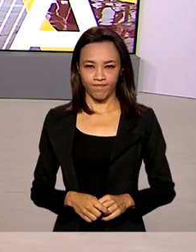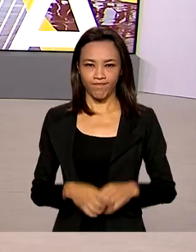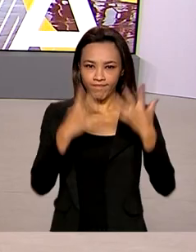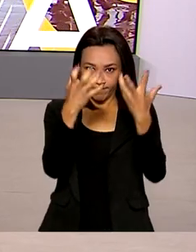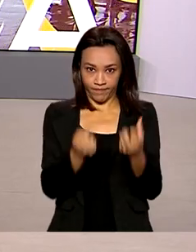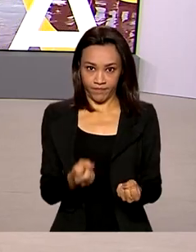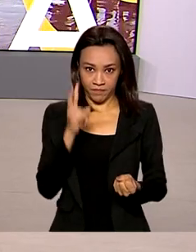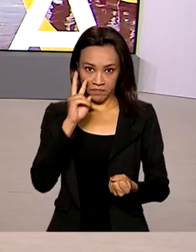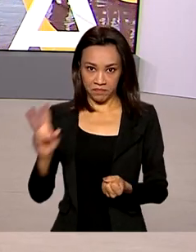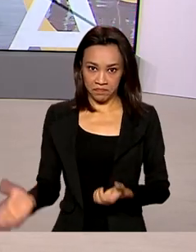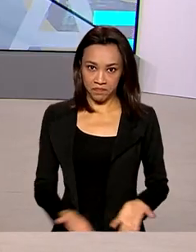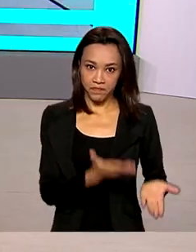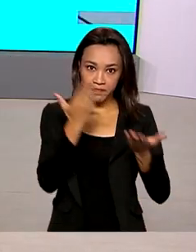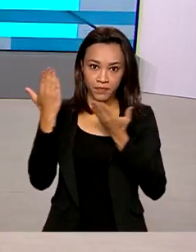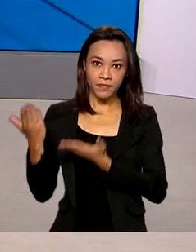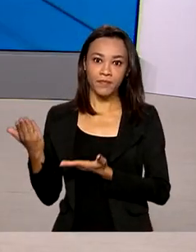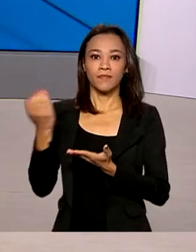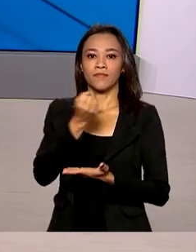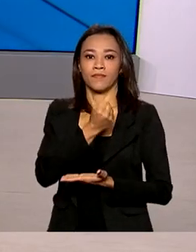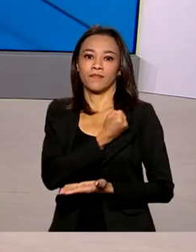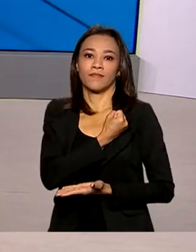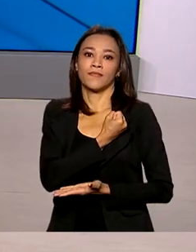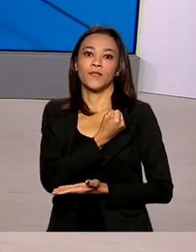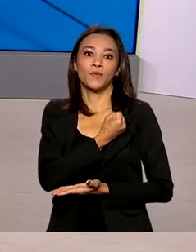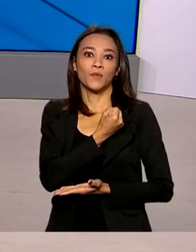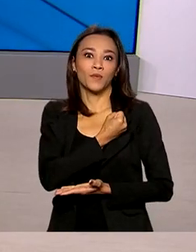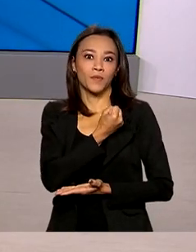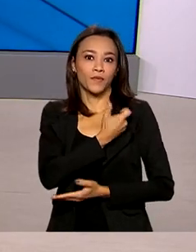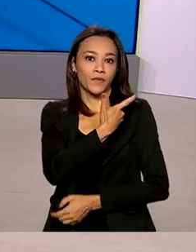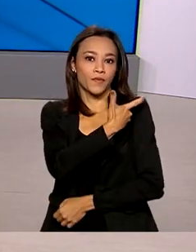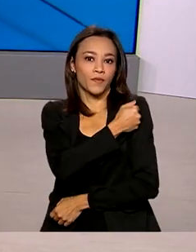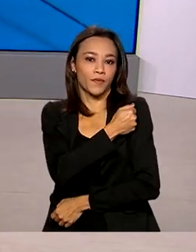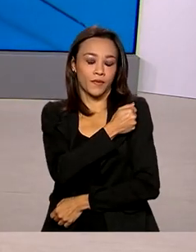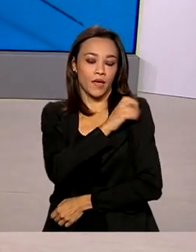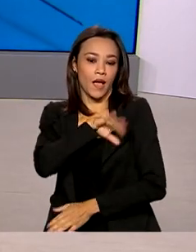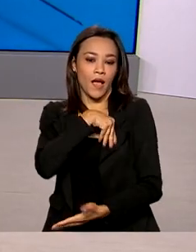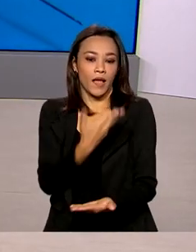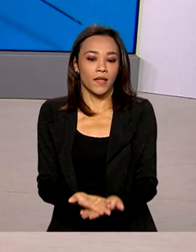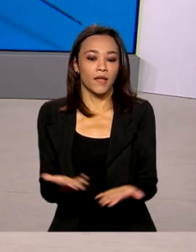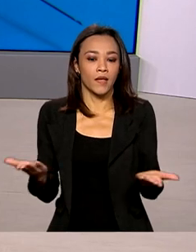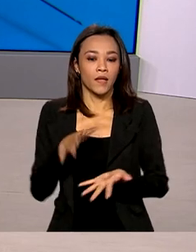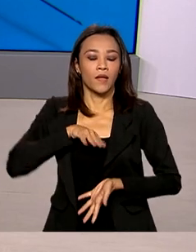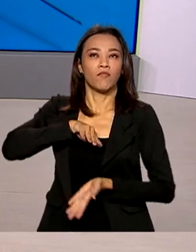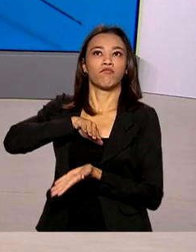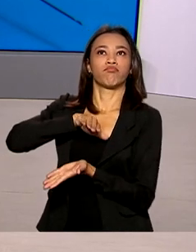Vamos ver então os números da vacinação pelo país? Até agora, o Ministério da Saúde distribuiu